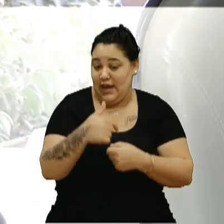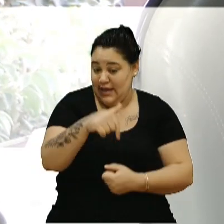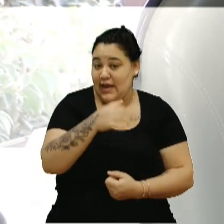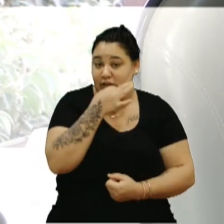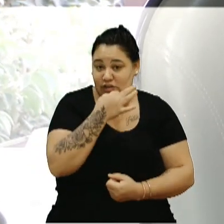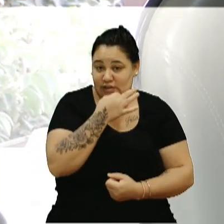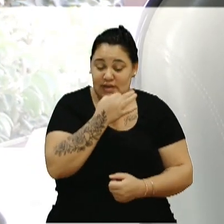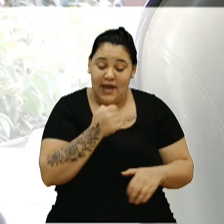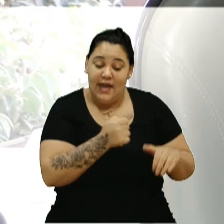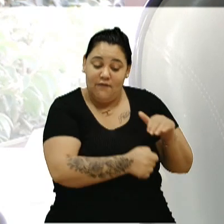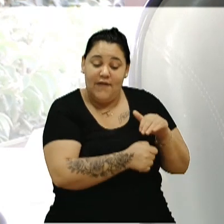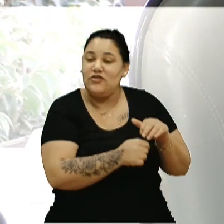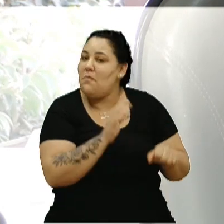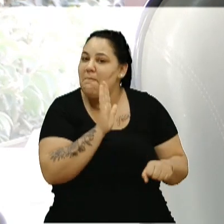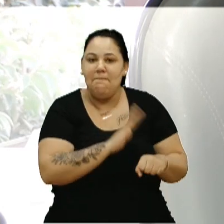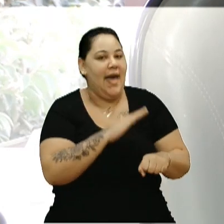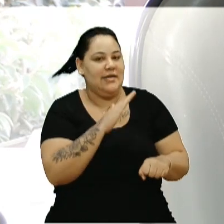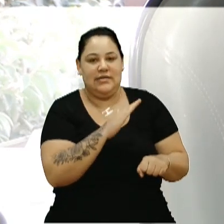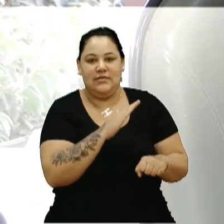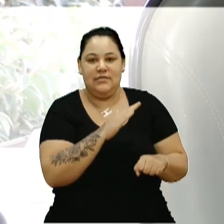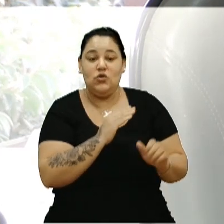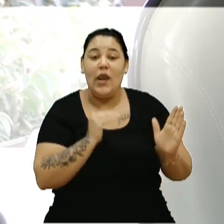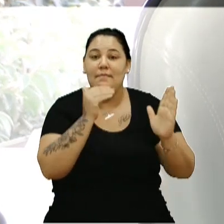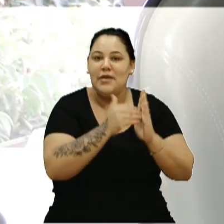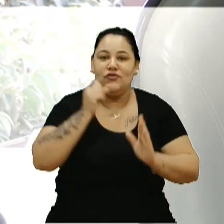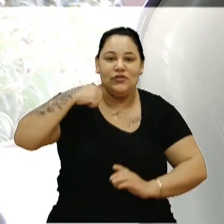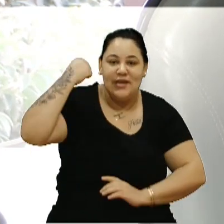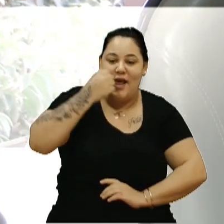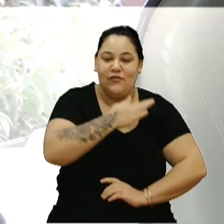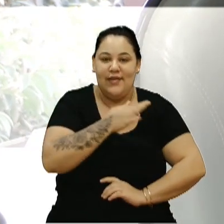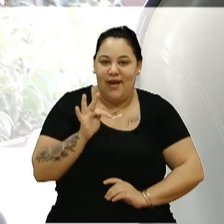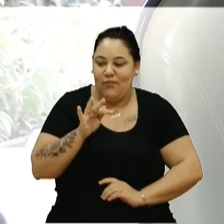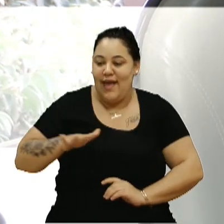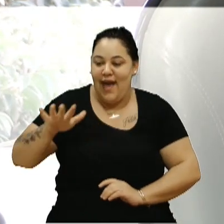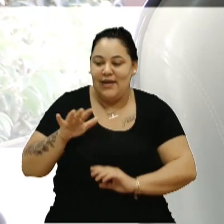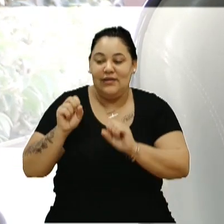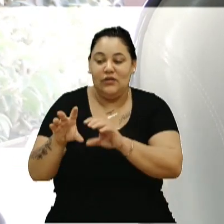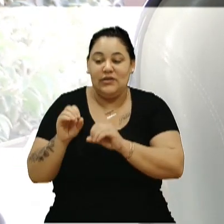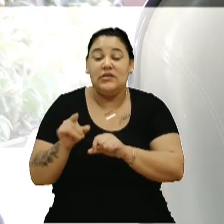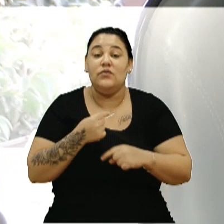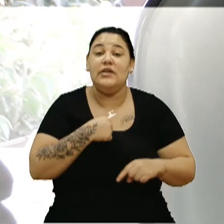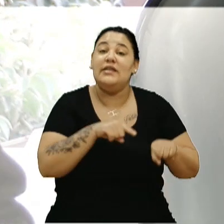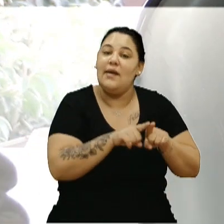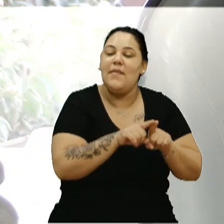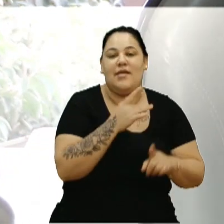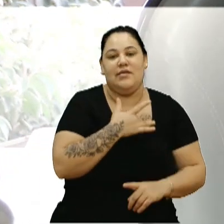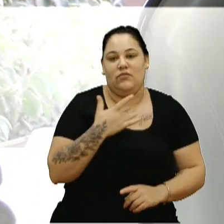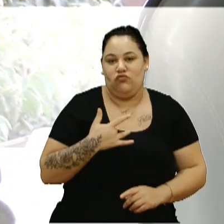muito mais do limite do Senado Federal, tanto na educação como também na